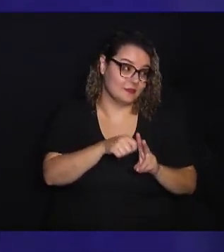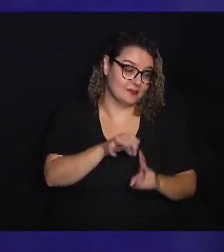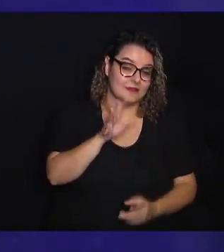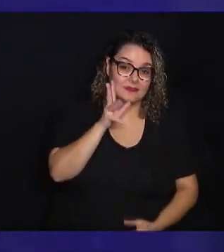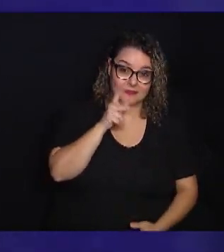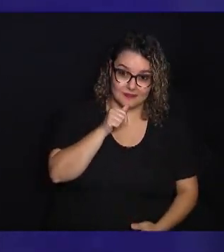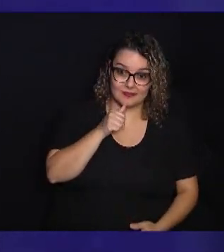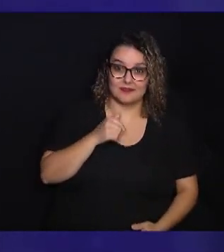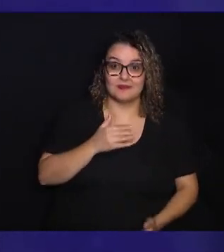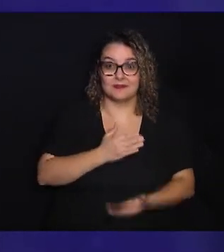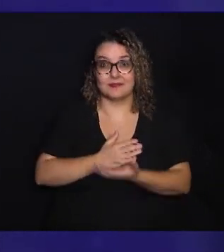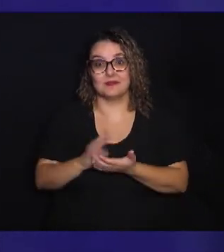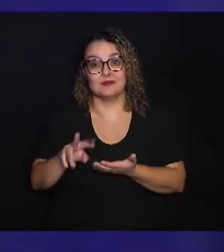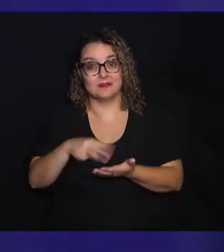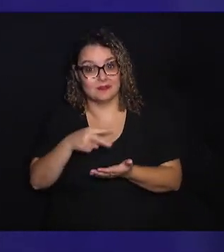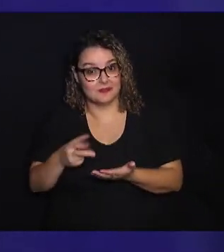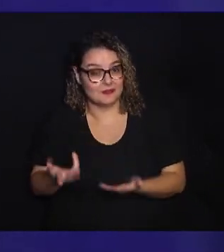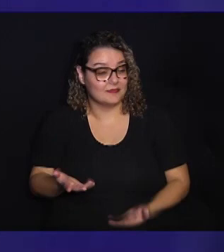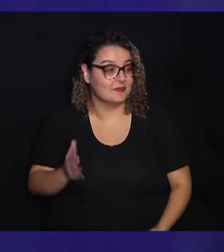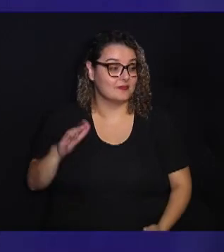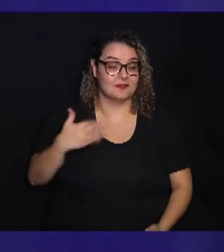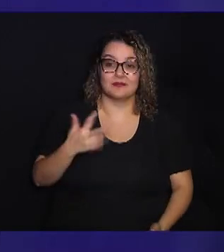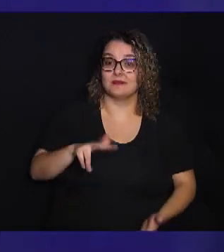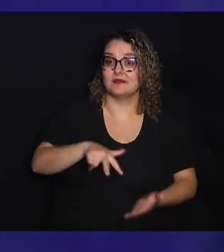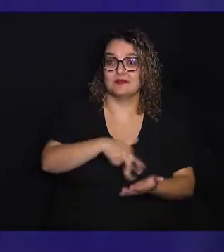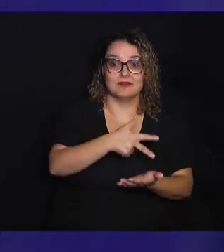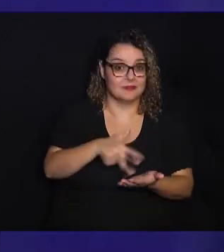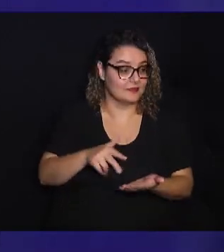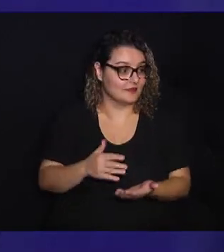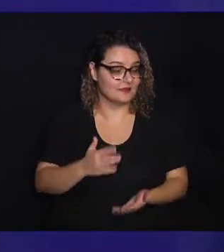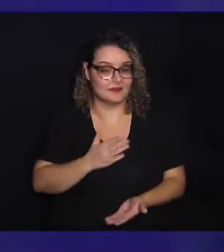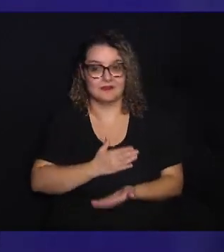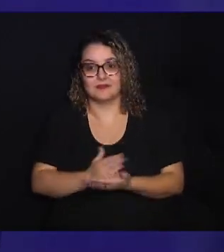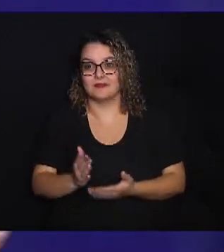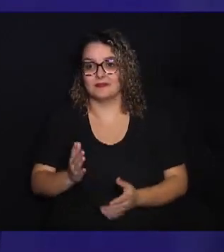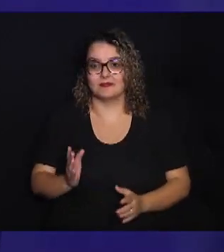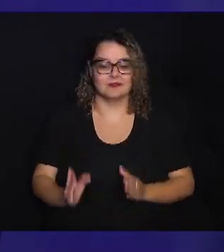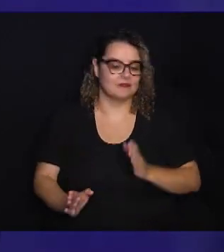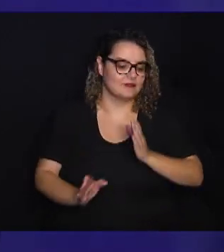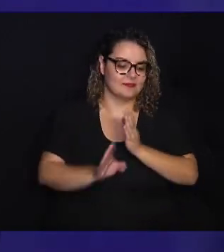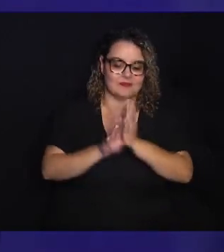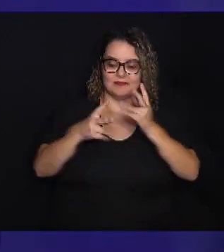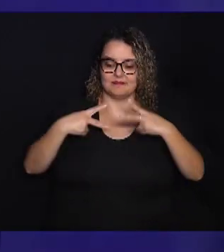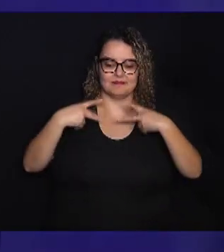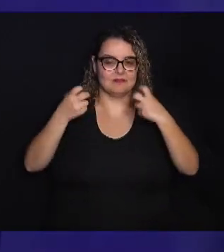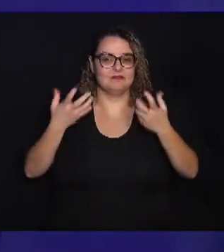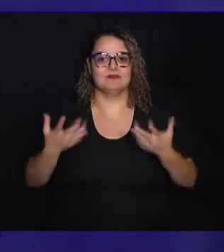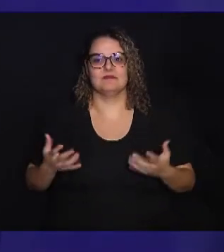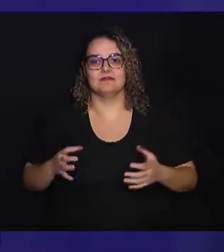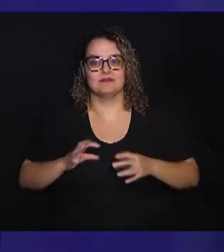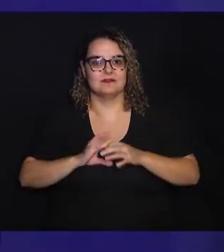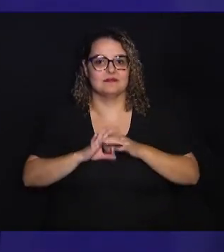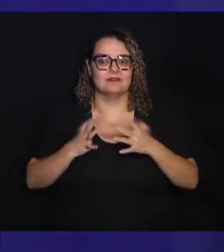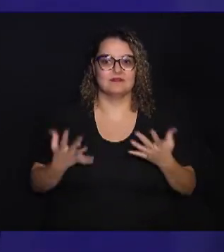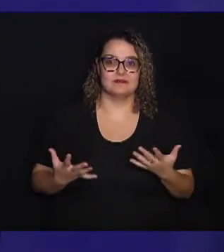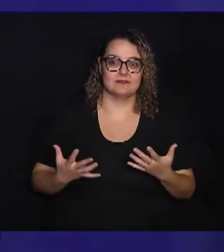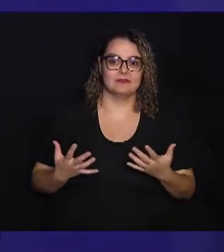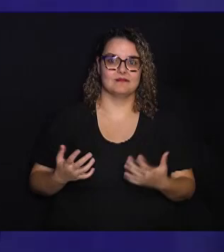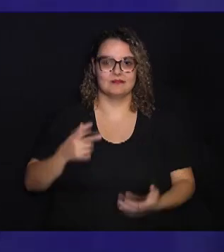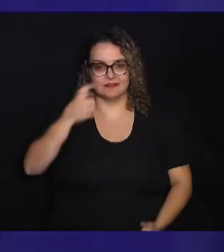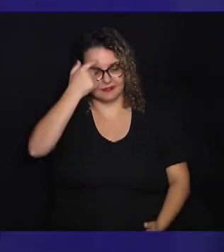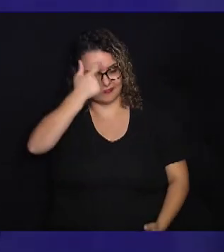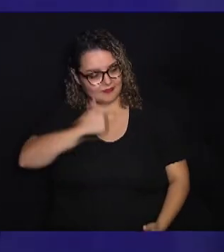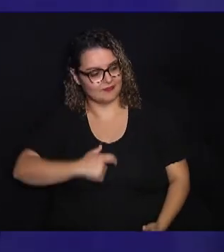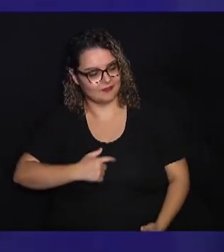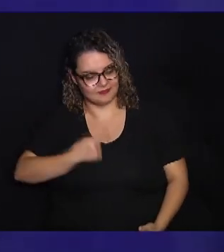dançar. E a hora que ele começou, ele se descobriu, ele se soltou, ele conseguiu colocar a personalidade dele